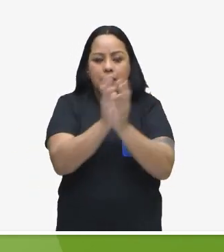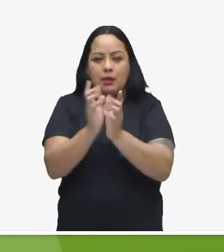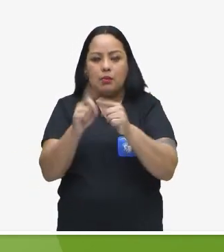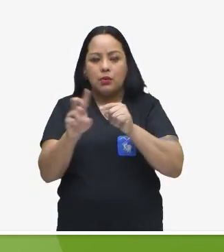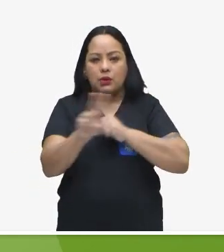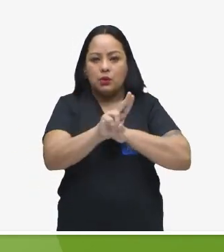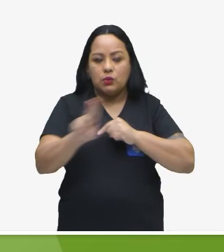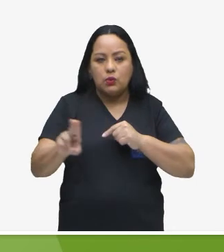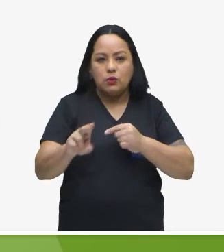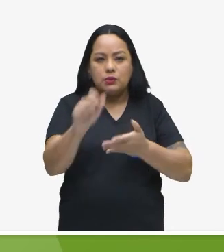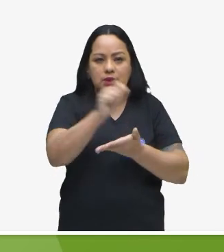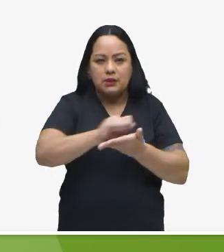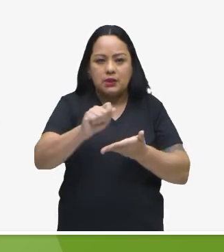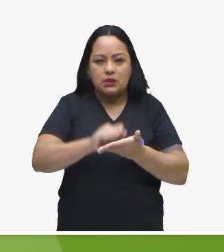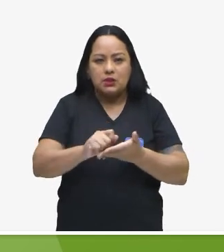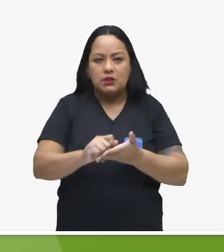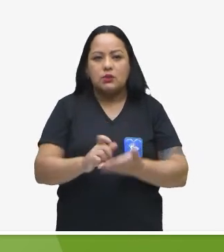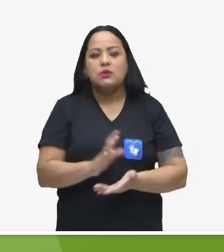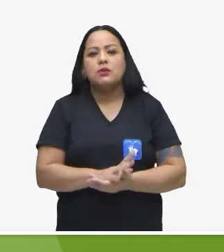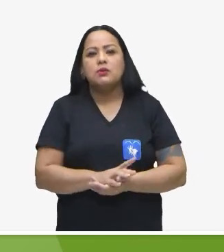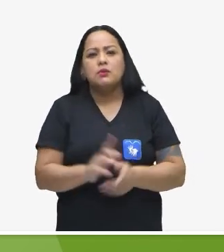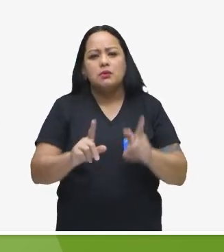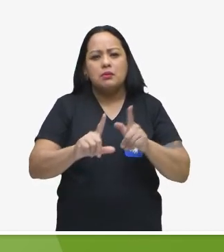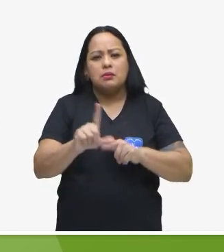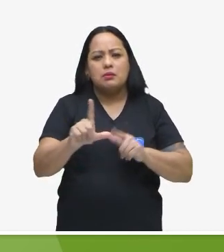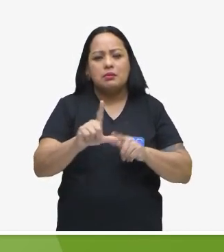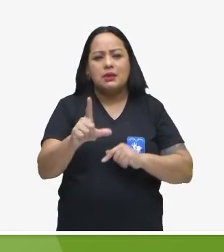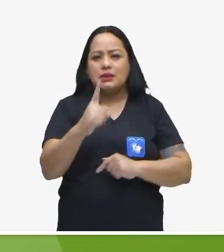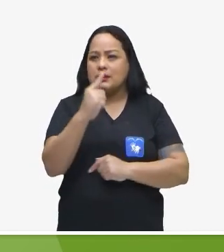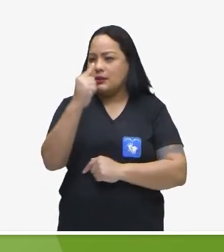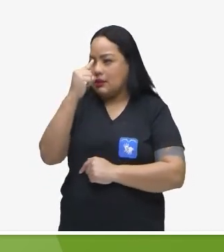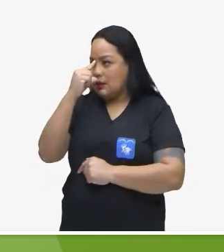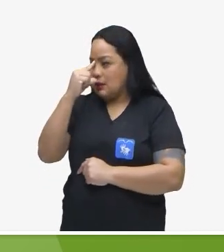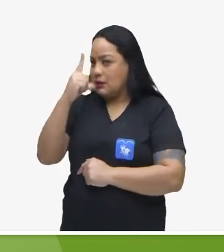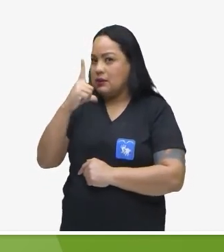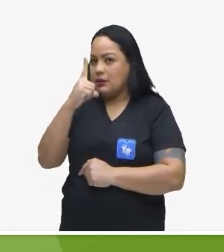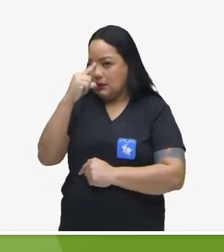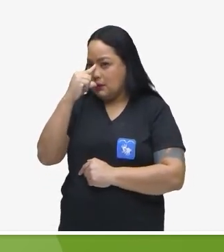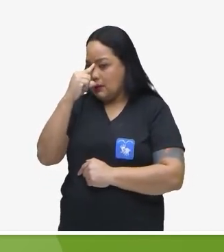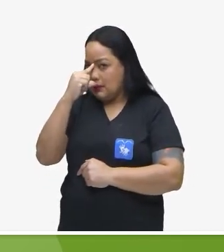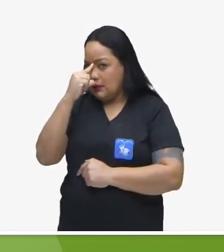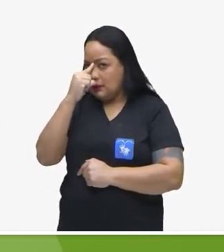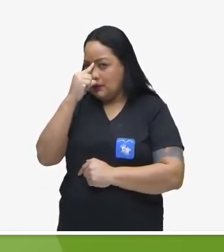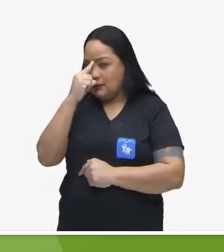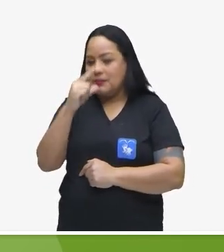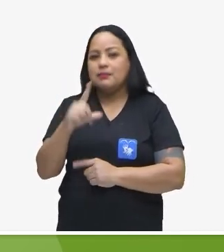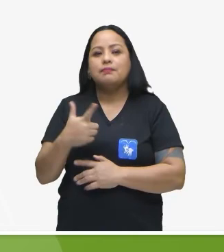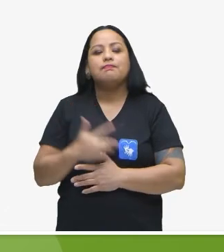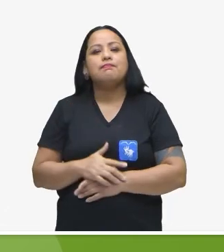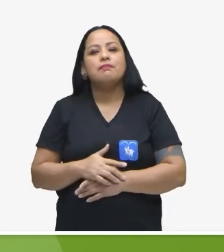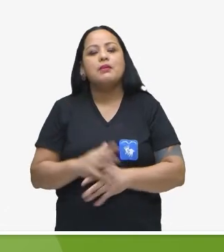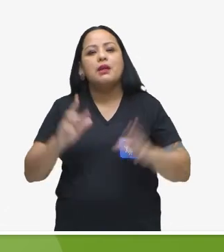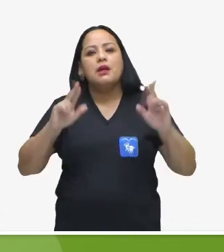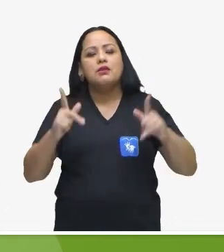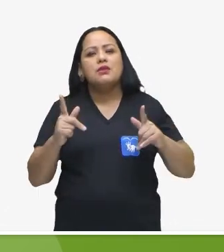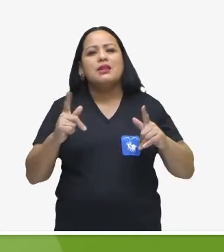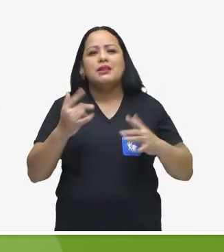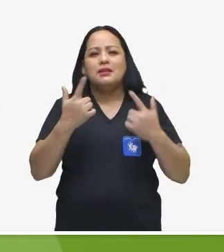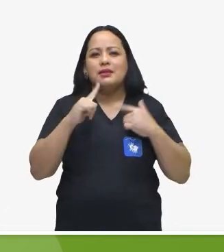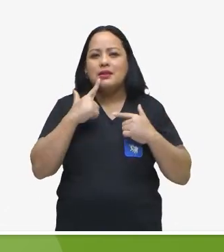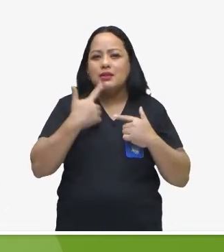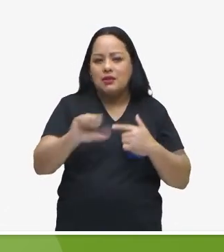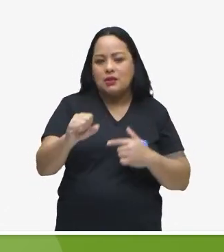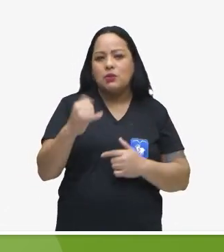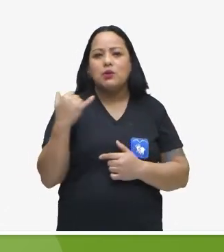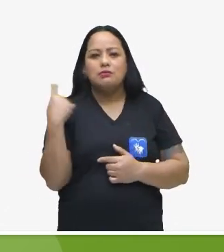nomes escritos em itálico, né, em latim, e aí nós falamos ali diferentes línguas, né, pelo